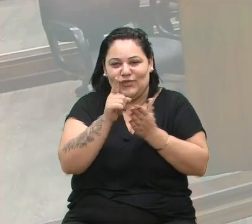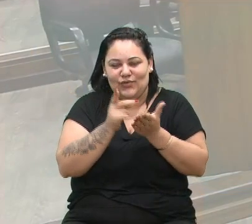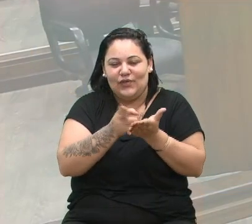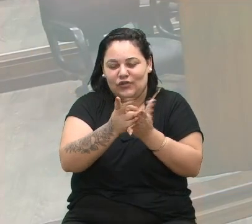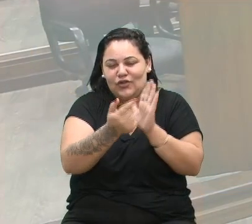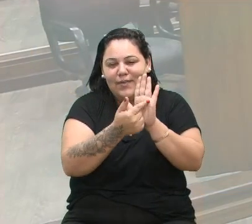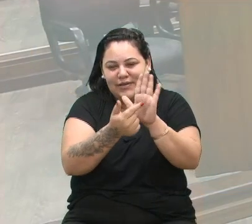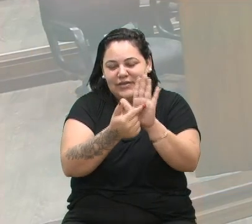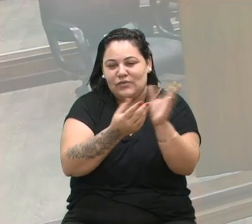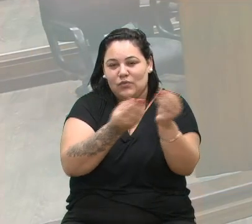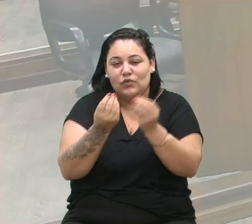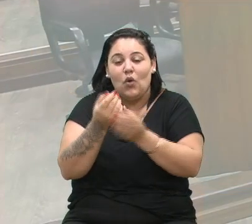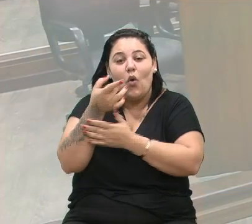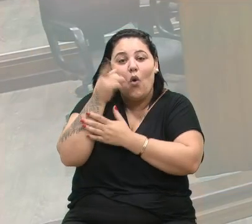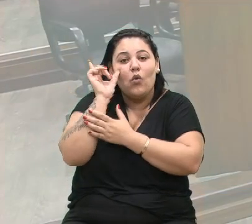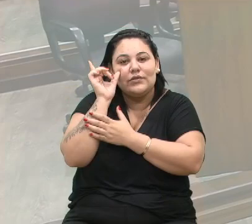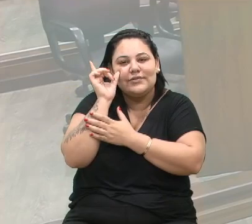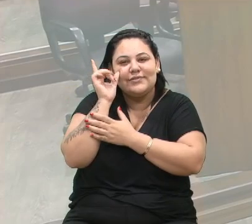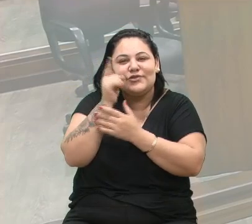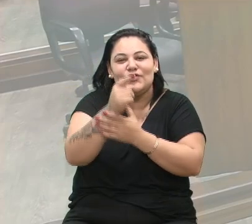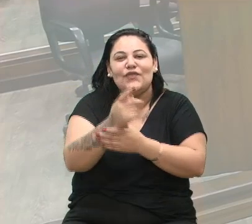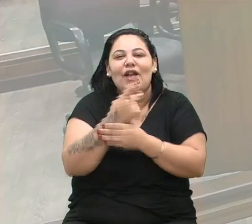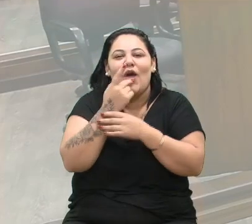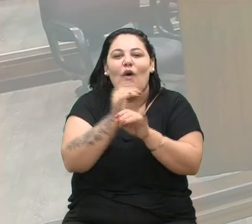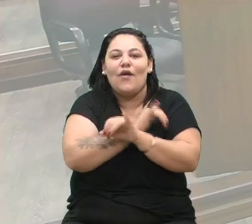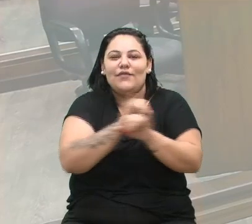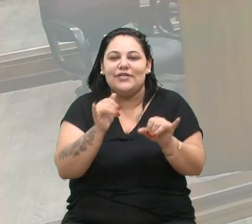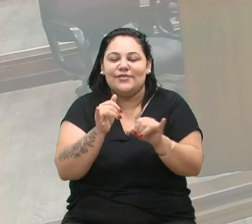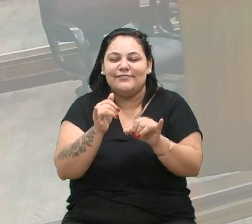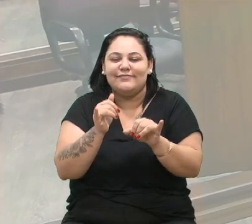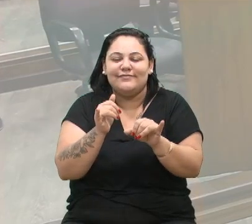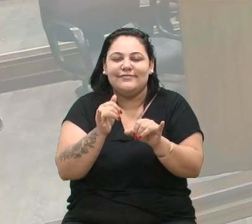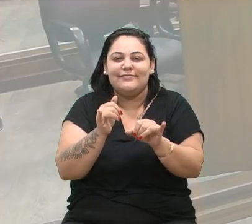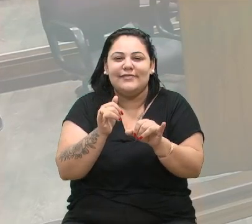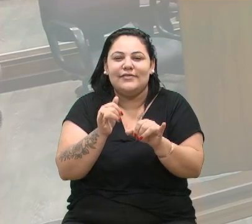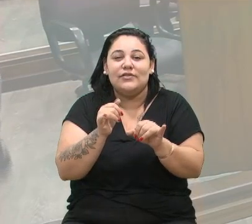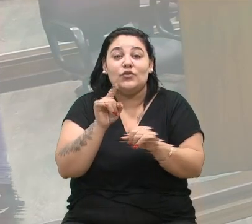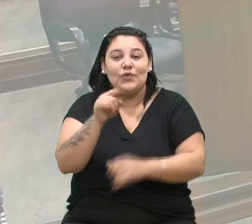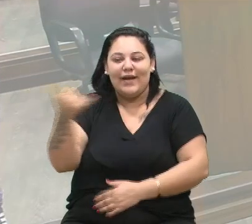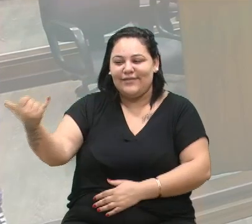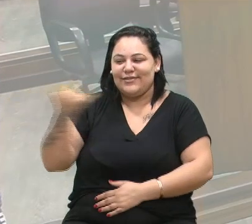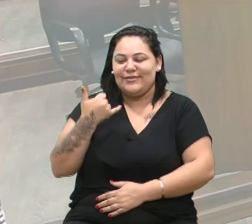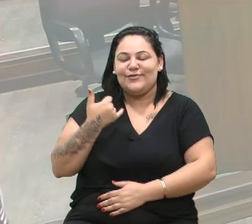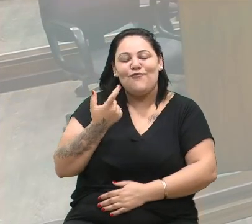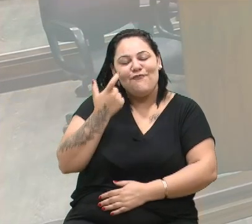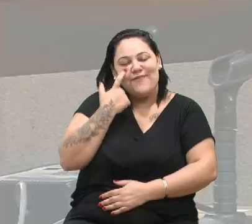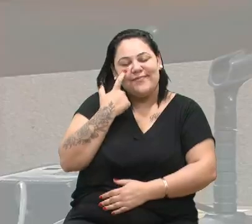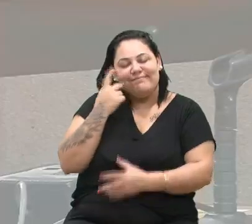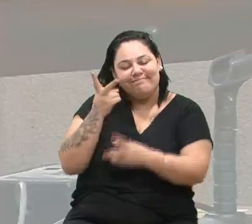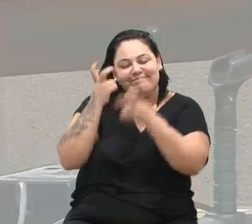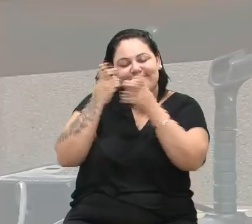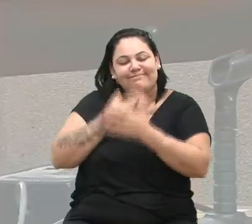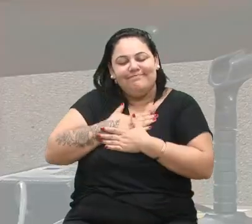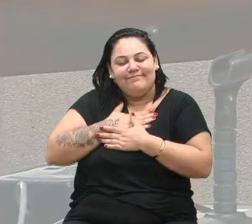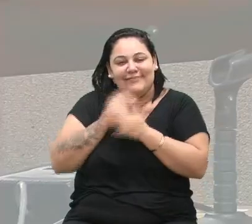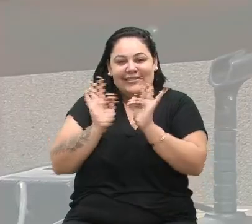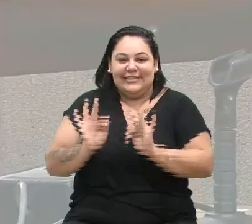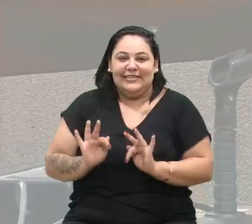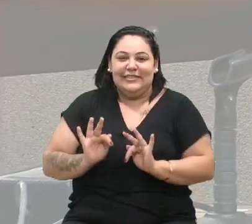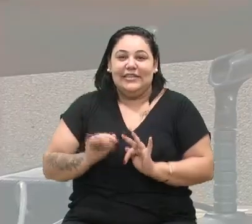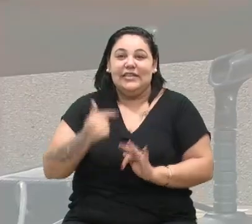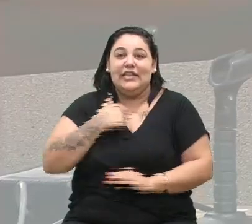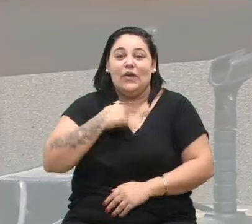muito. Ontem, quando o senhor deu essa notícia para mim, o senhor viu a minha alegria e eu falei para o